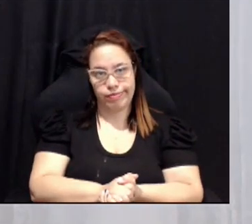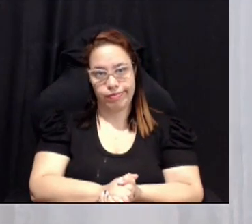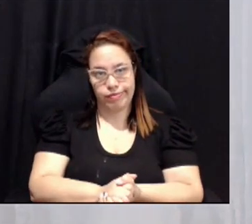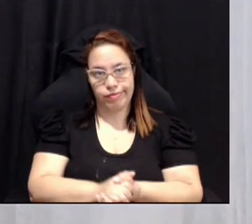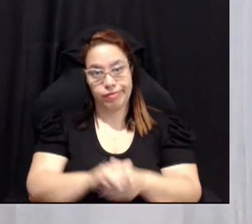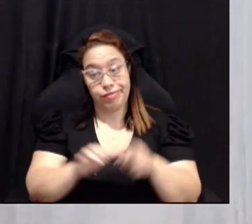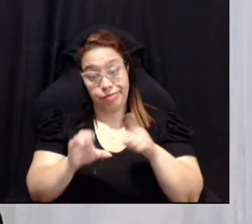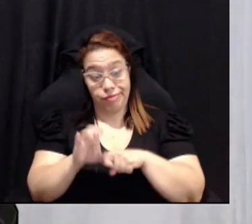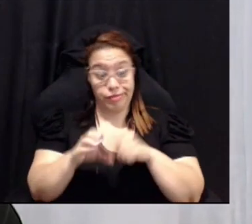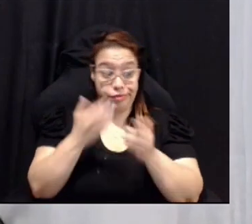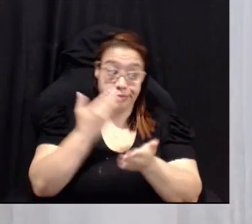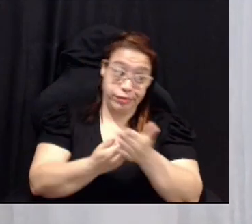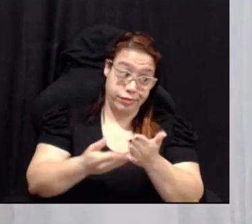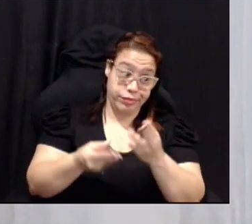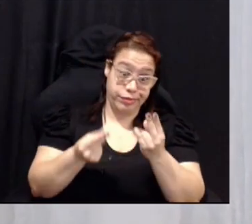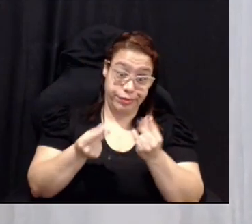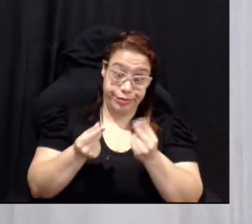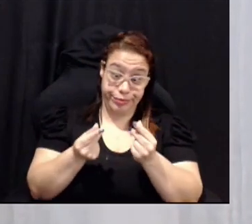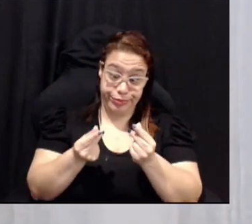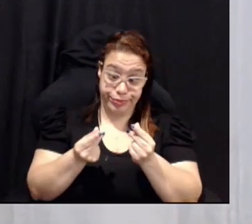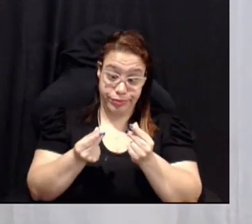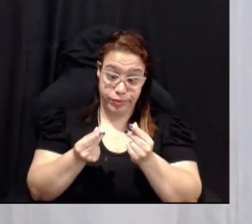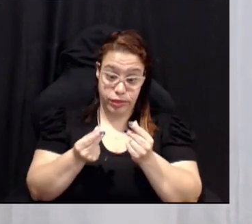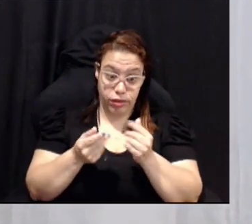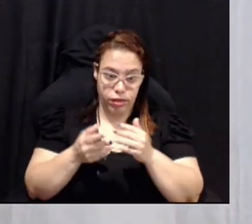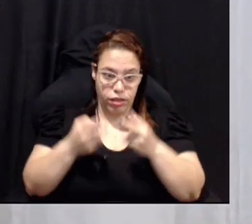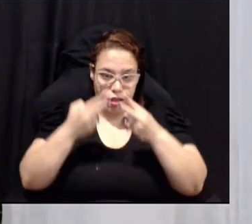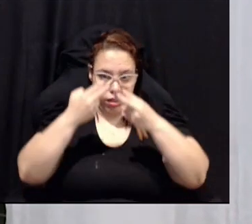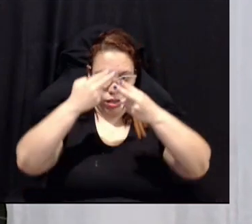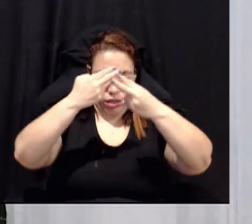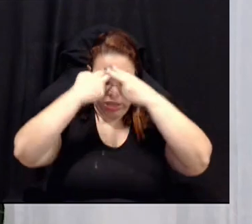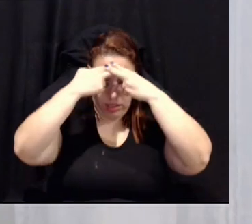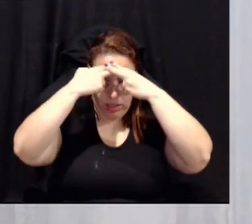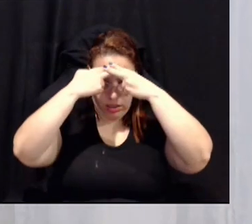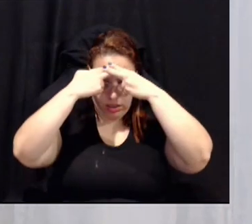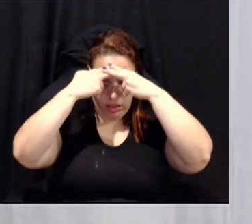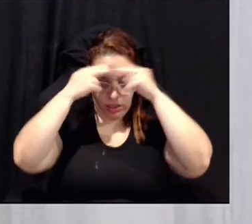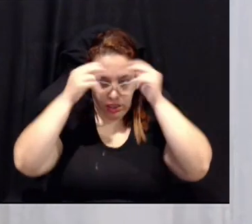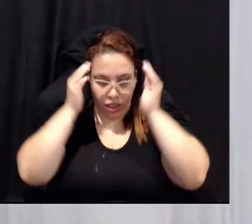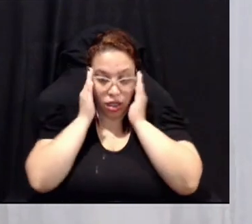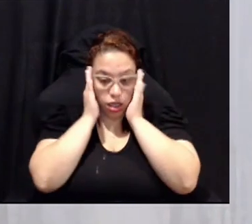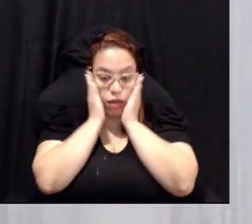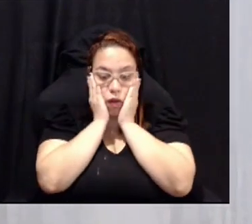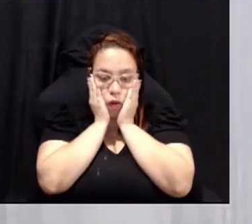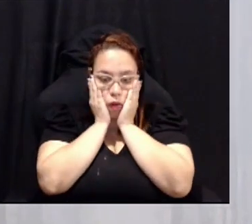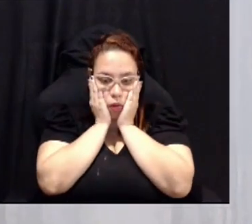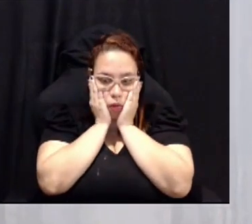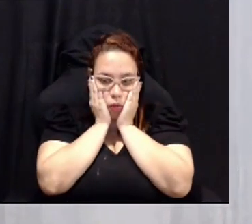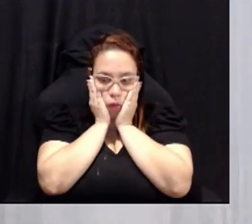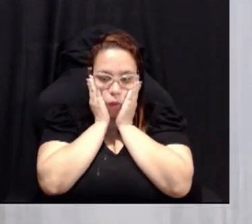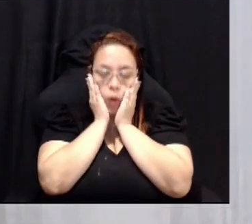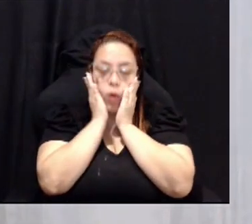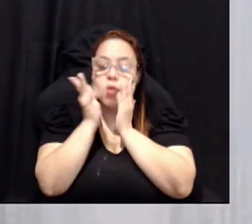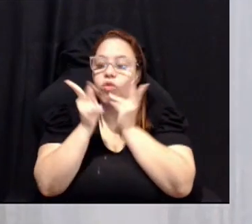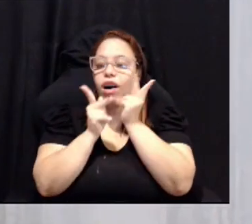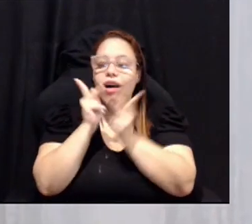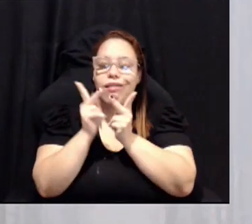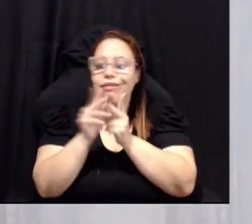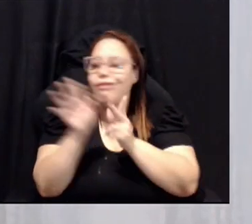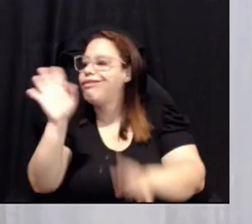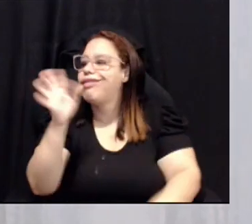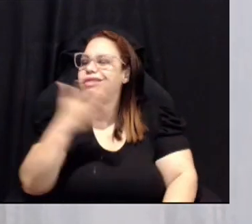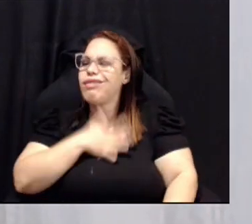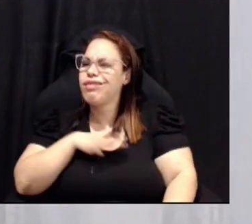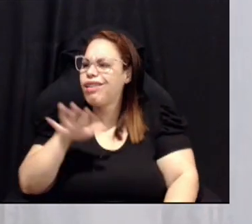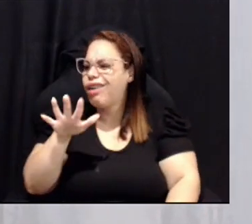perder muito dinheiro, fica traumatizado com o mercado financeiro quando muita gente fala nisso, né? Não, eu não quero saber do mercado financeiro,